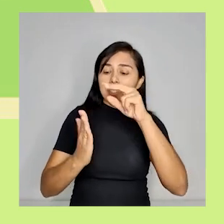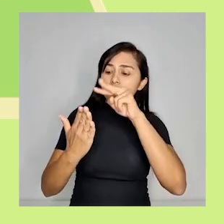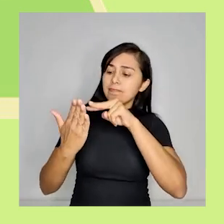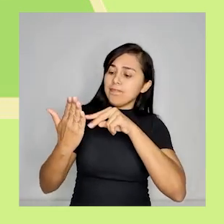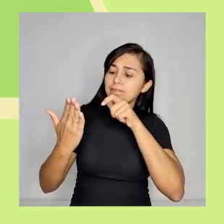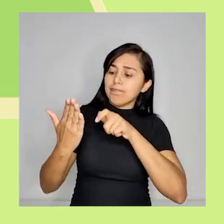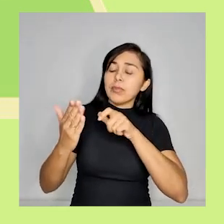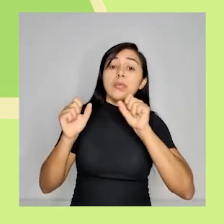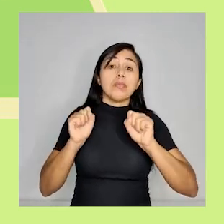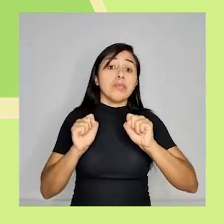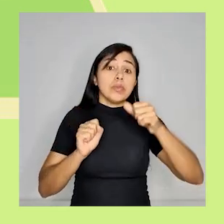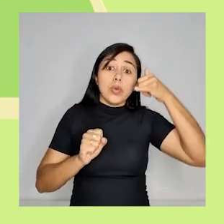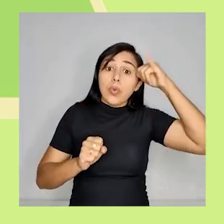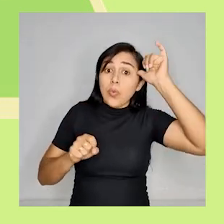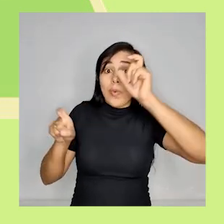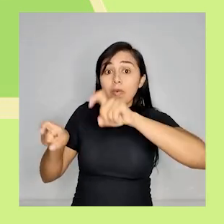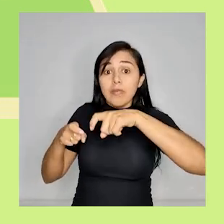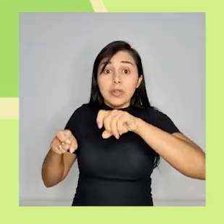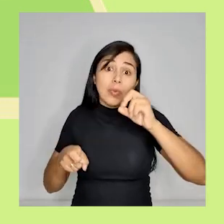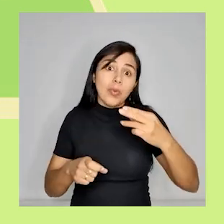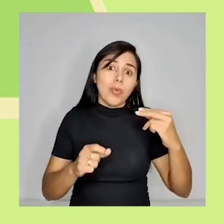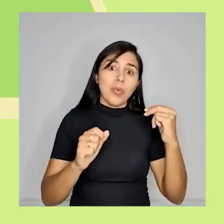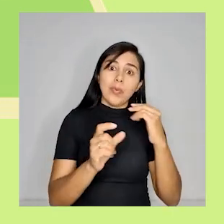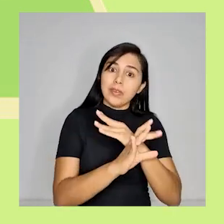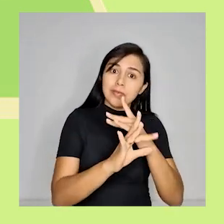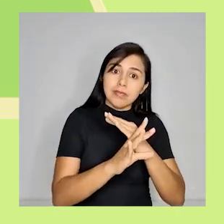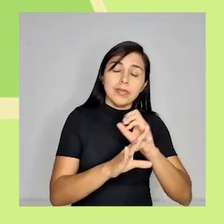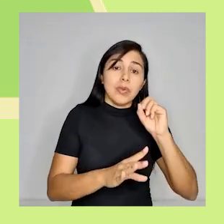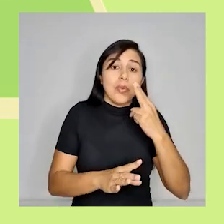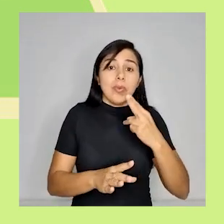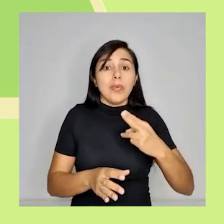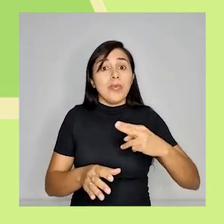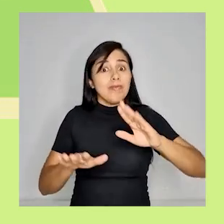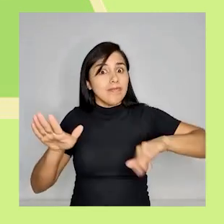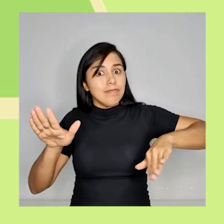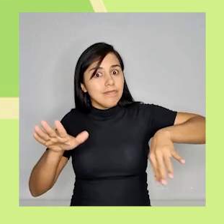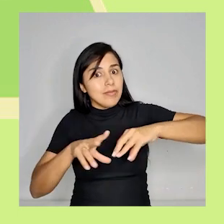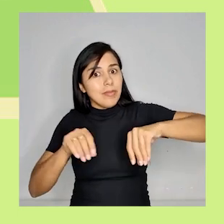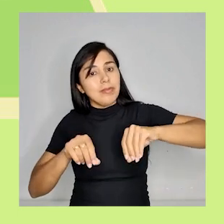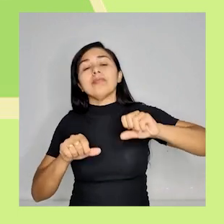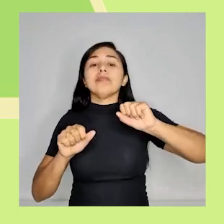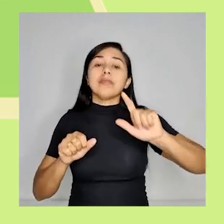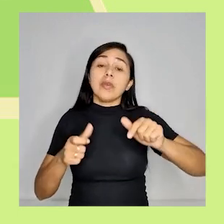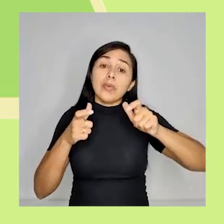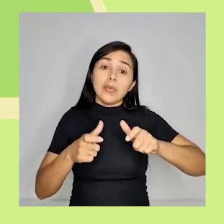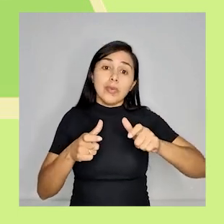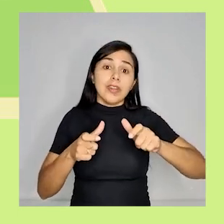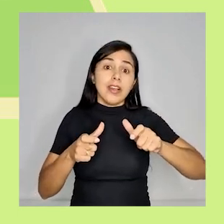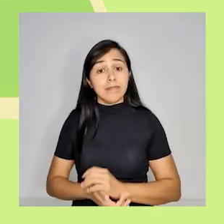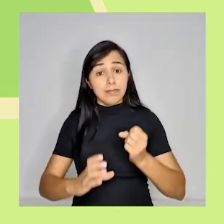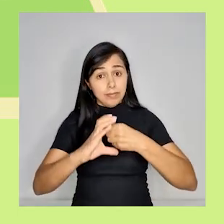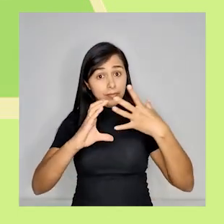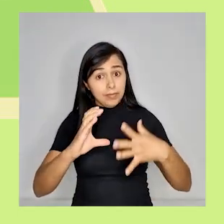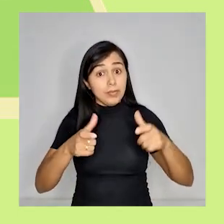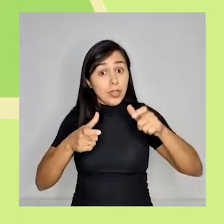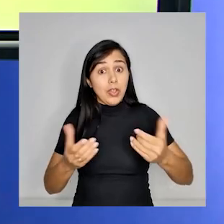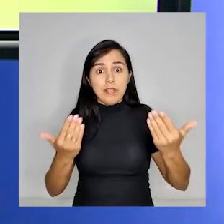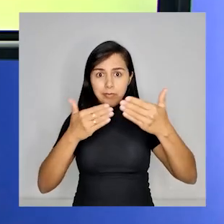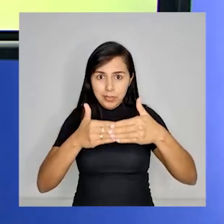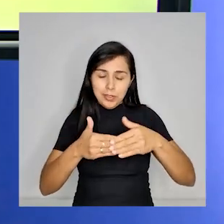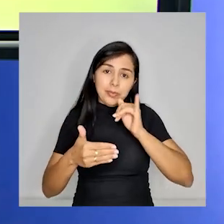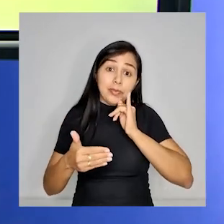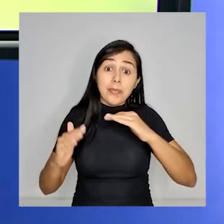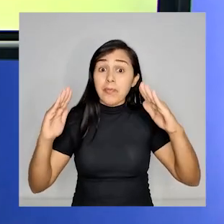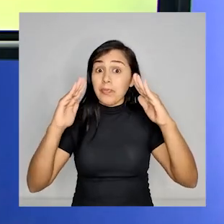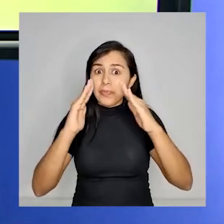indicado, seja uma fazenda, uma cidade, uma praia. São classificados em espaços fechados,